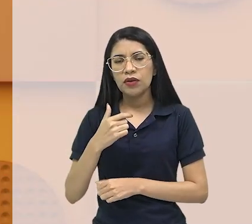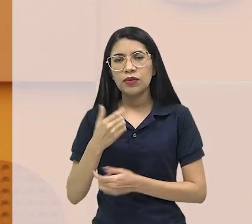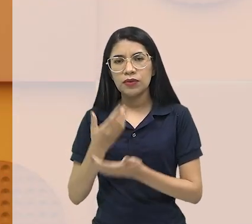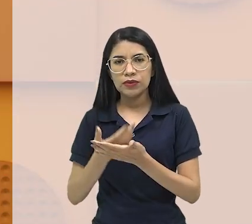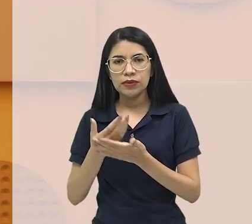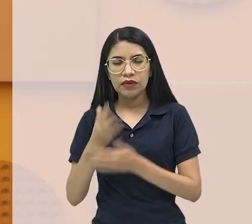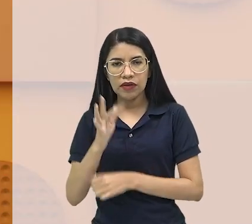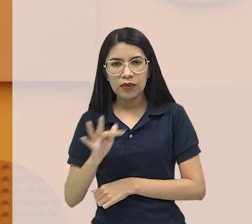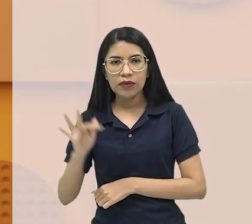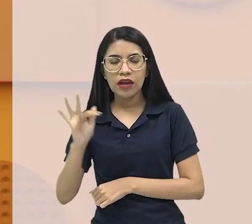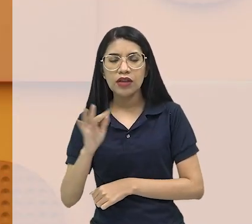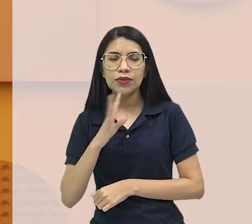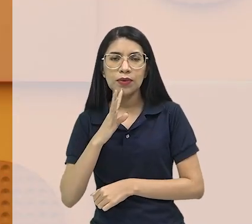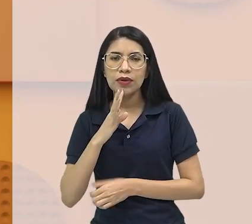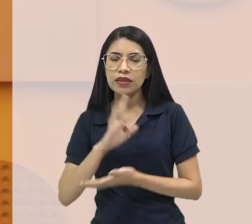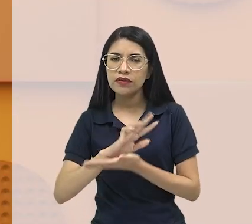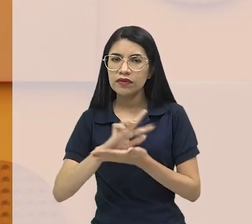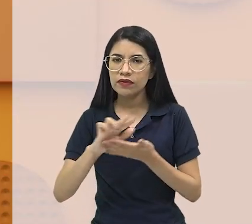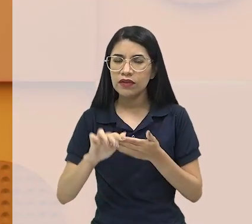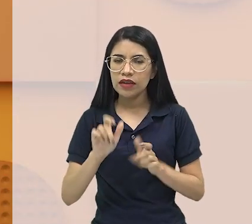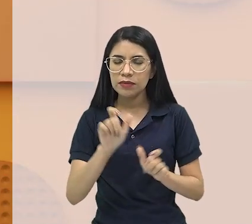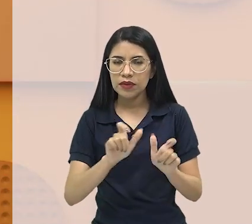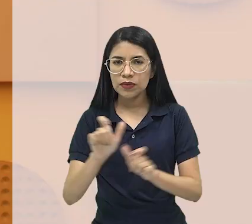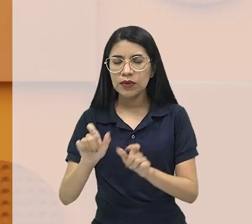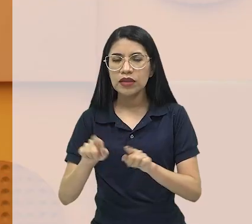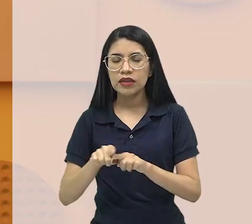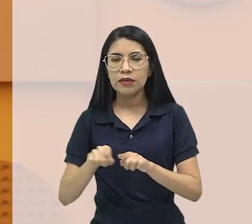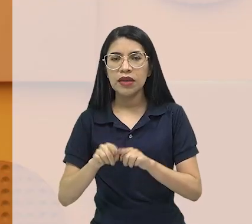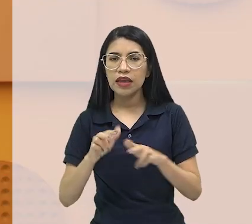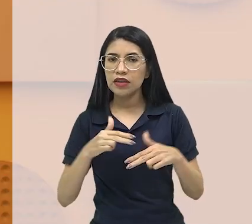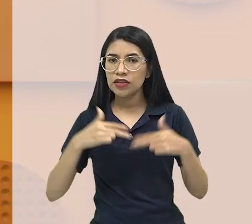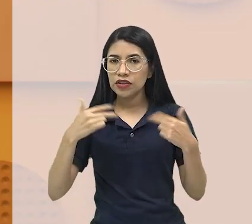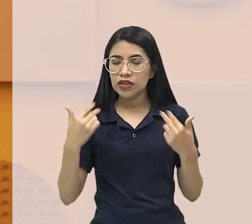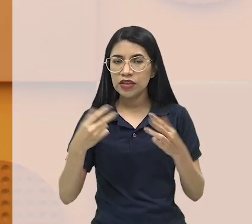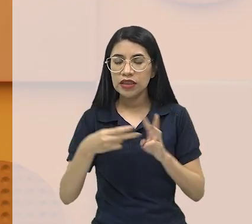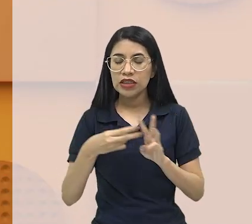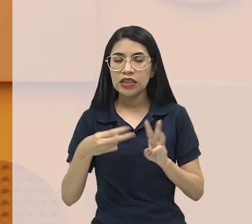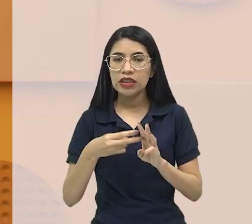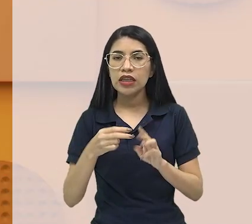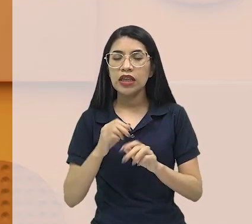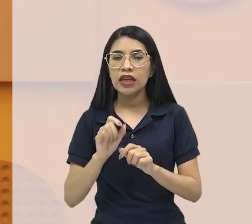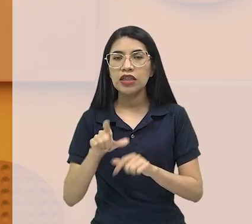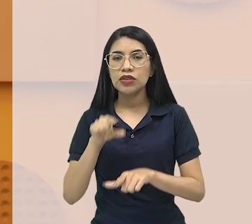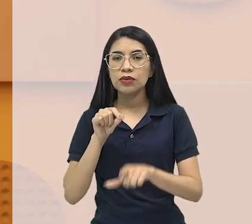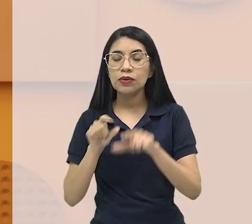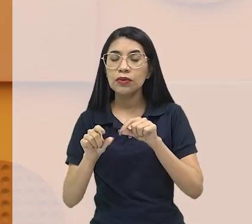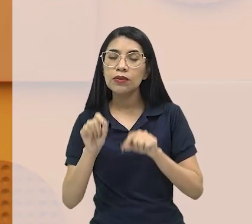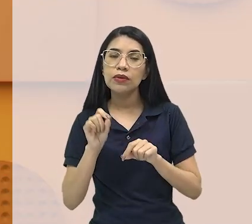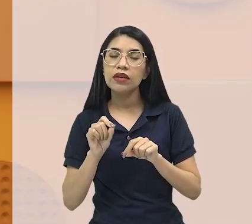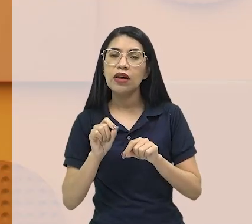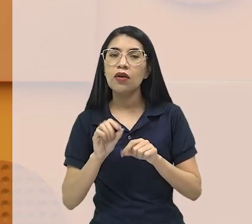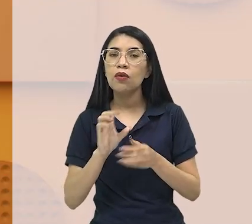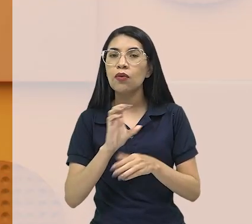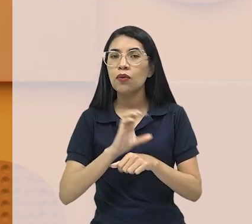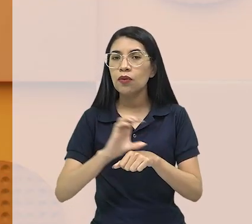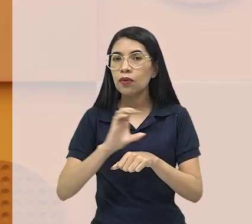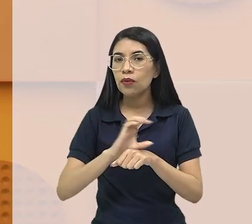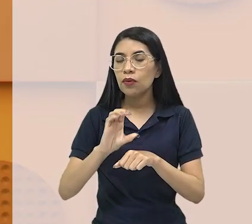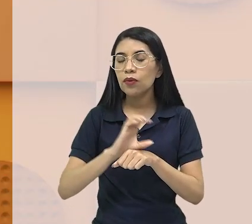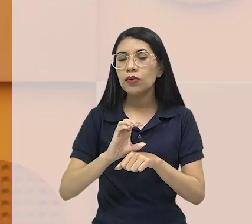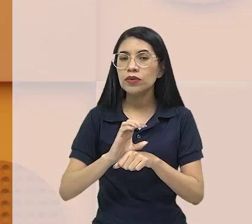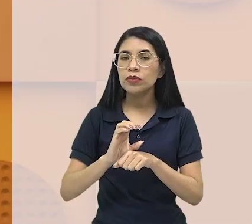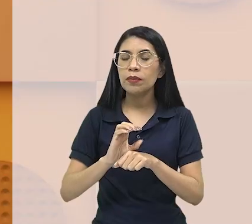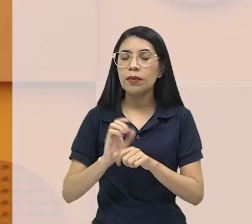tive alguns colegas de faculdade que vinham de algumas etnias que faziam isso, né, que definiam quem ia fazer qual curso na tentativa de